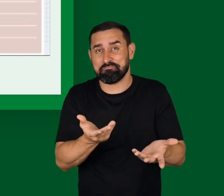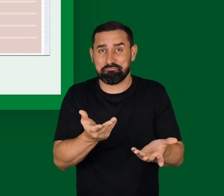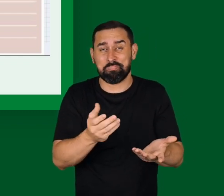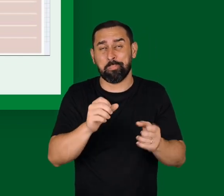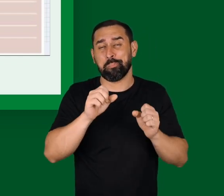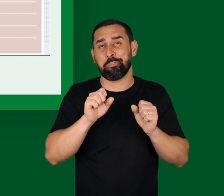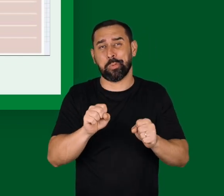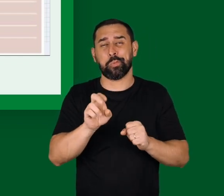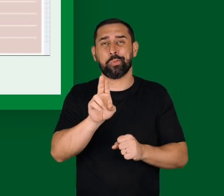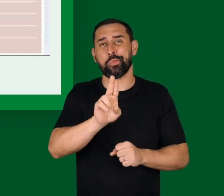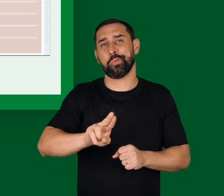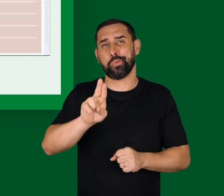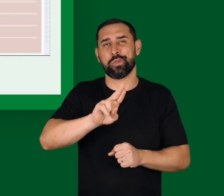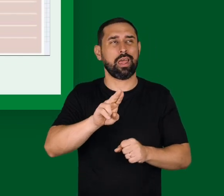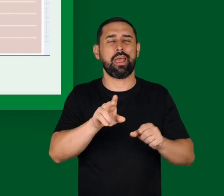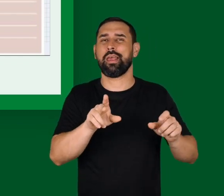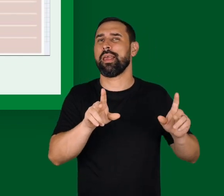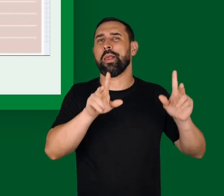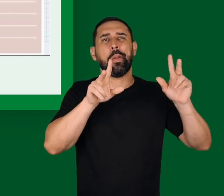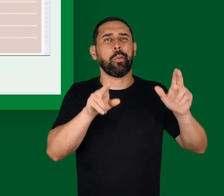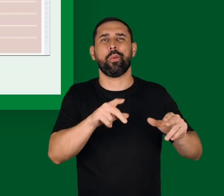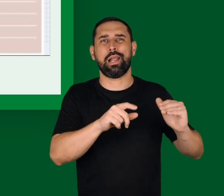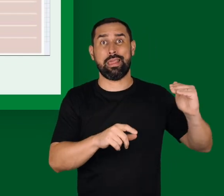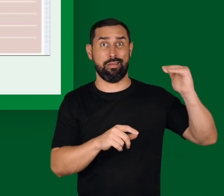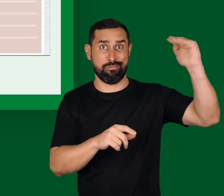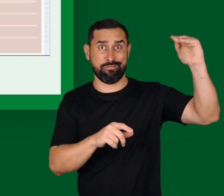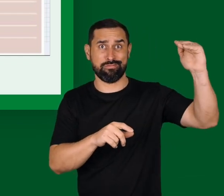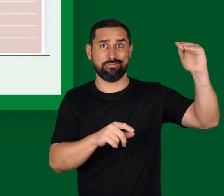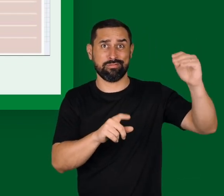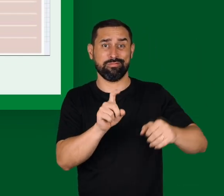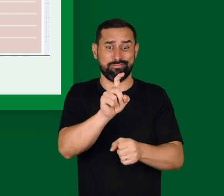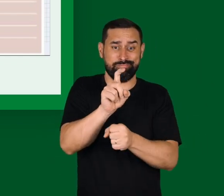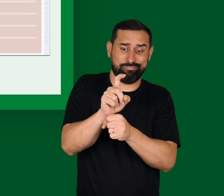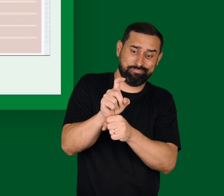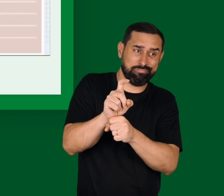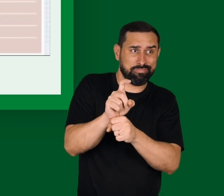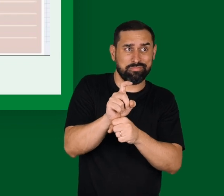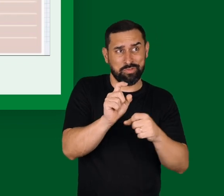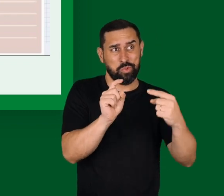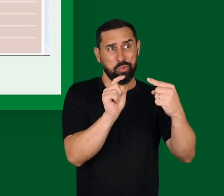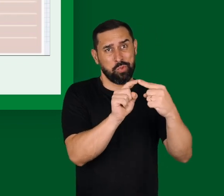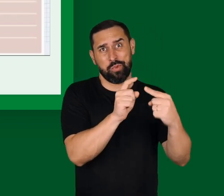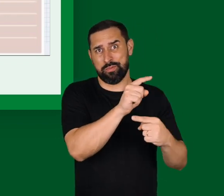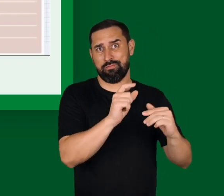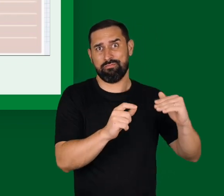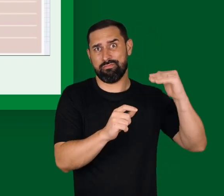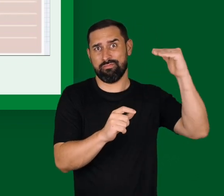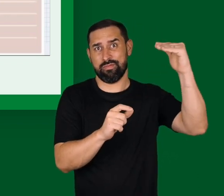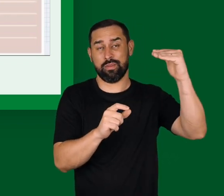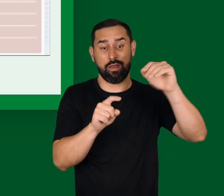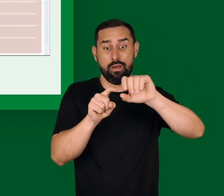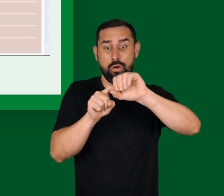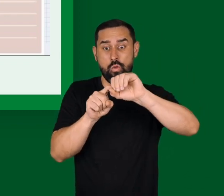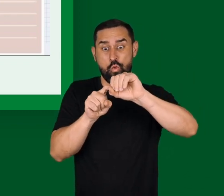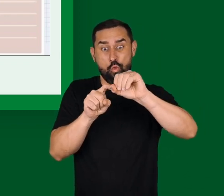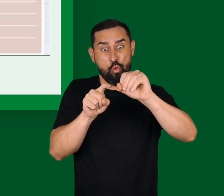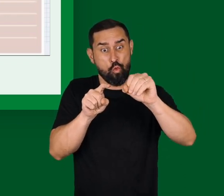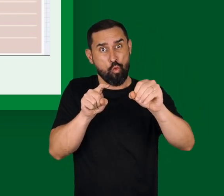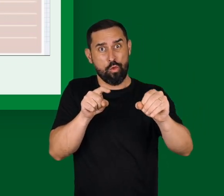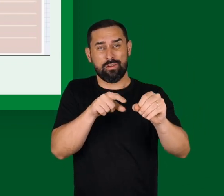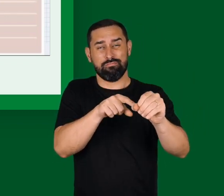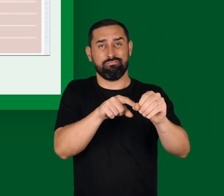adolescente, vai acabar utilizando o mesmo que se usa para adultos, né? Laringoscópios com